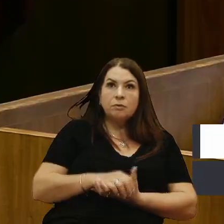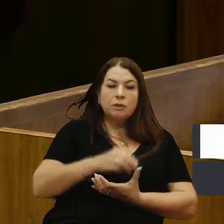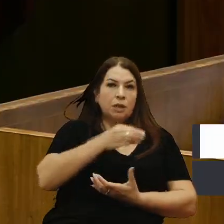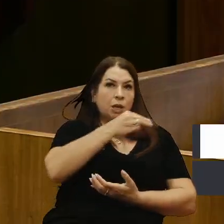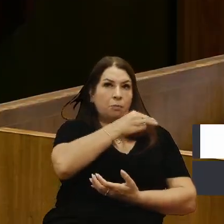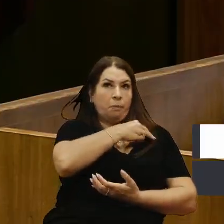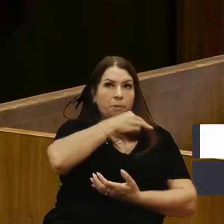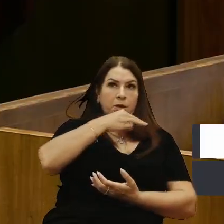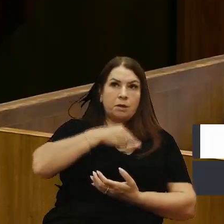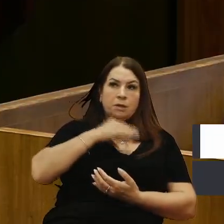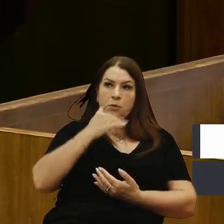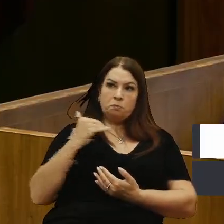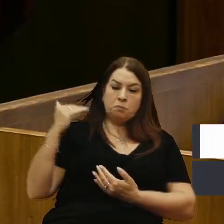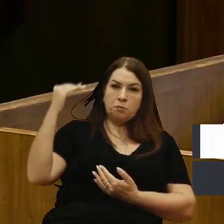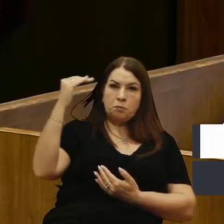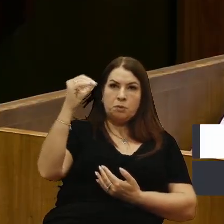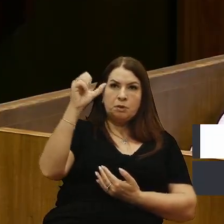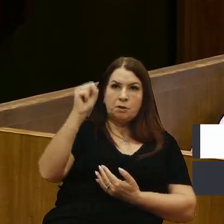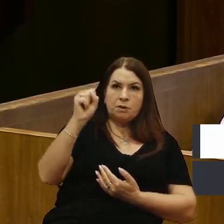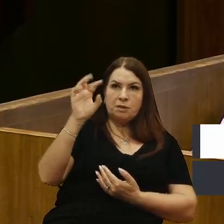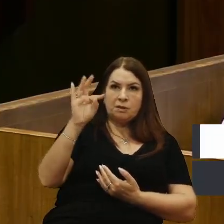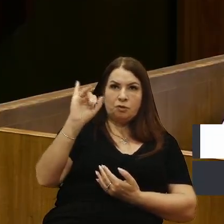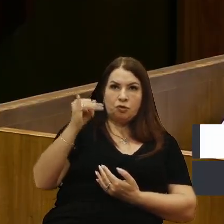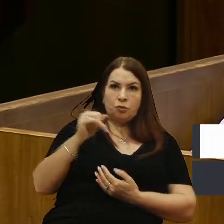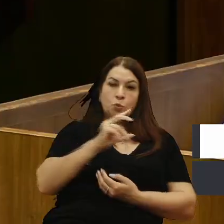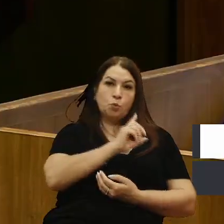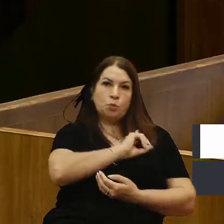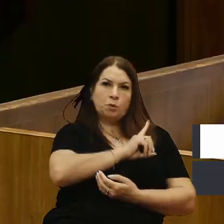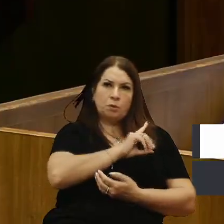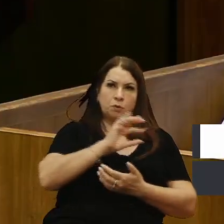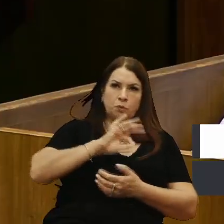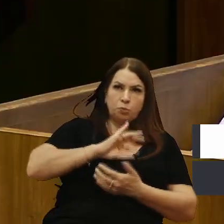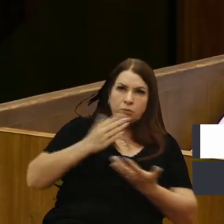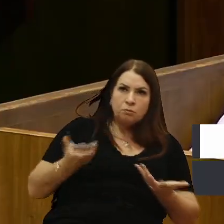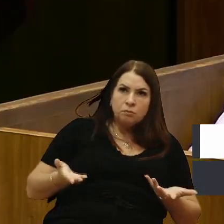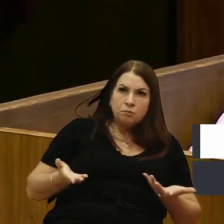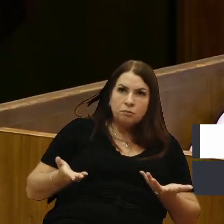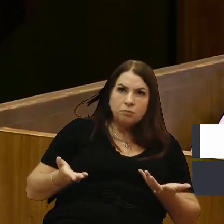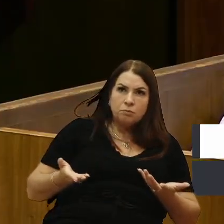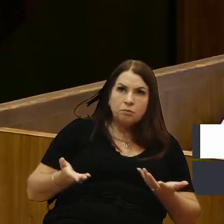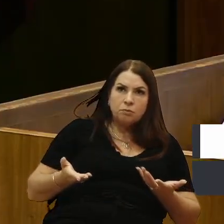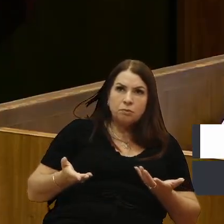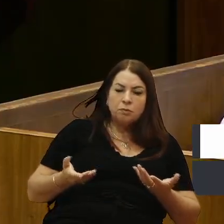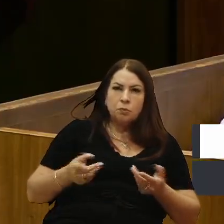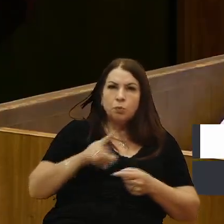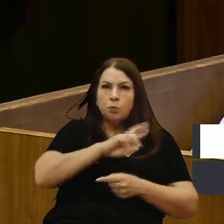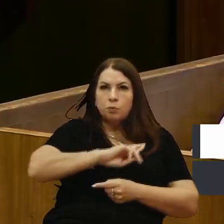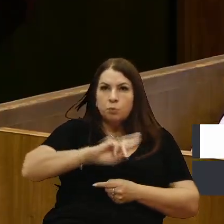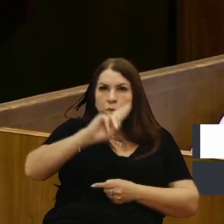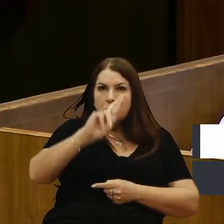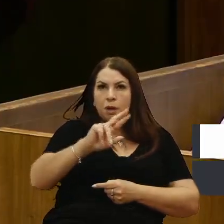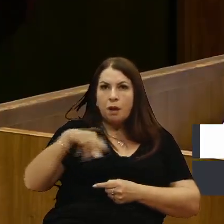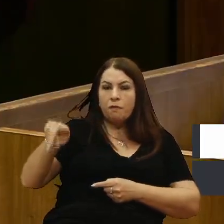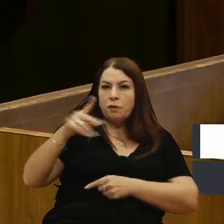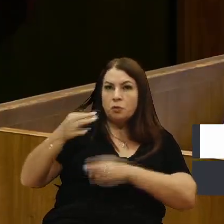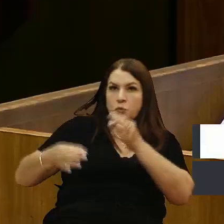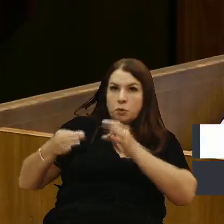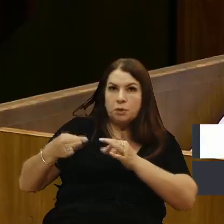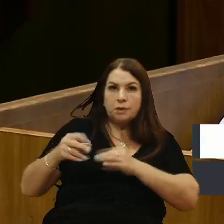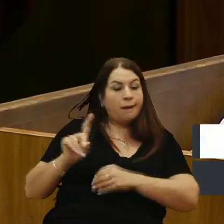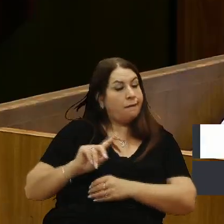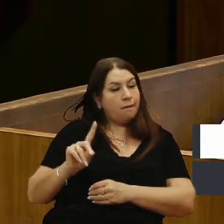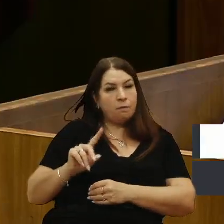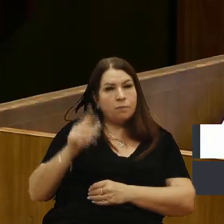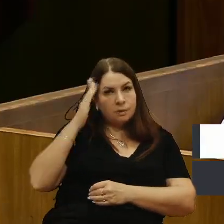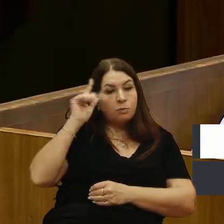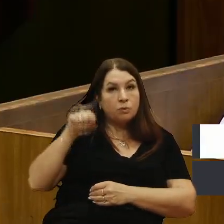Tribunal Federal? Um delegado de polícia? Um desembargador? Uma desembargadora? Não. Sabe quem que